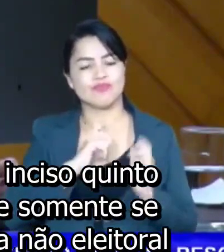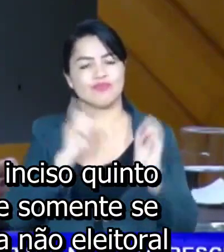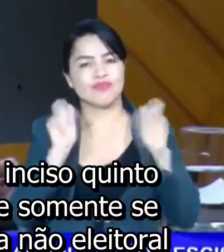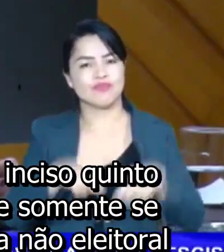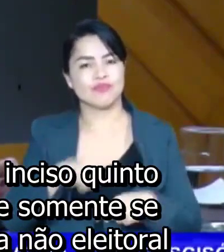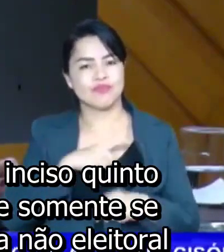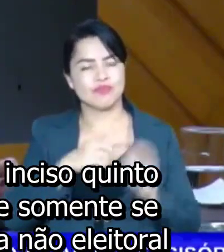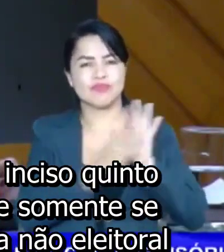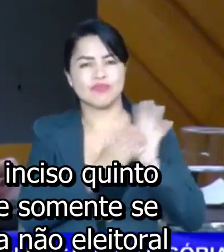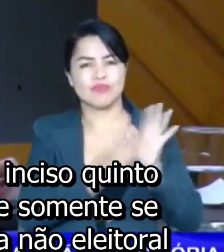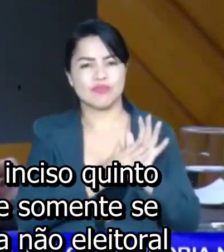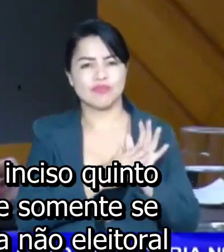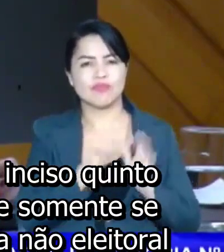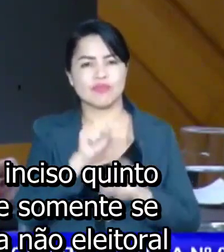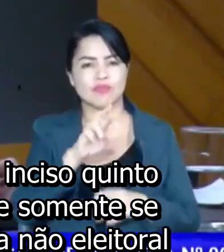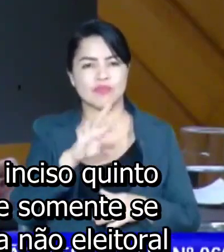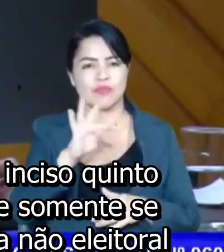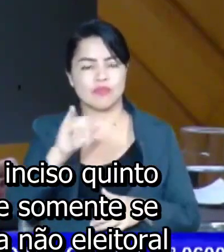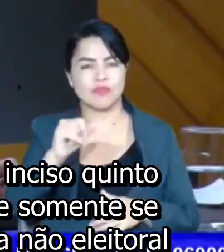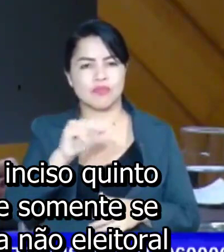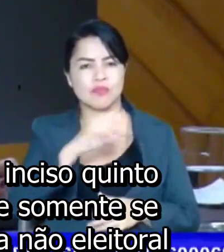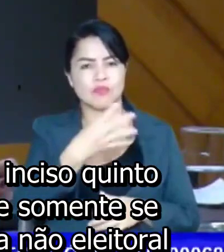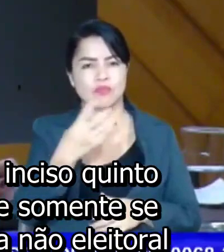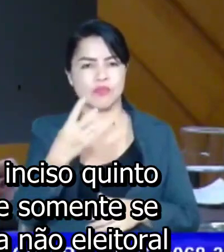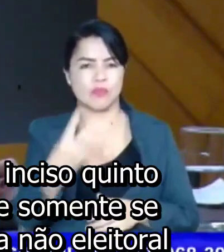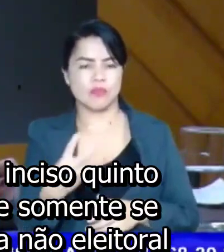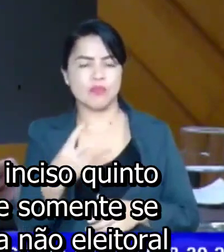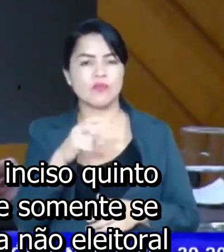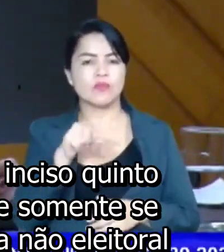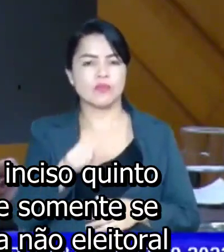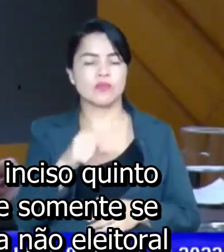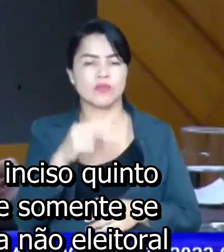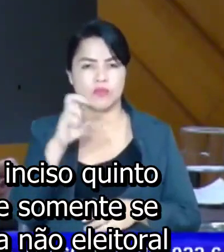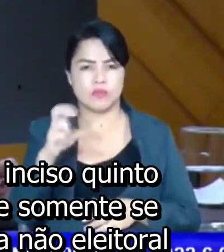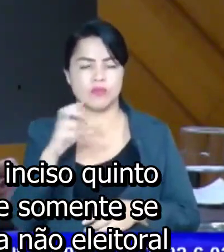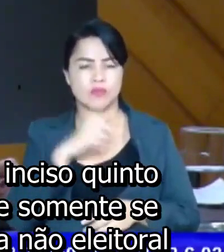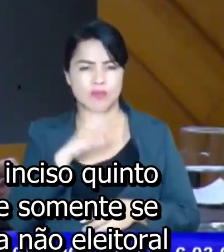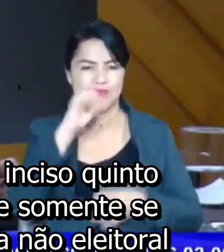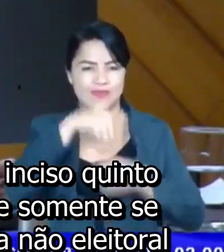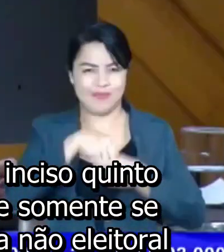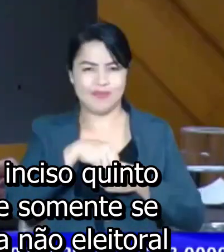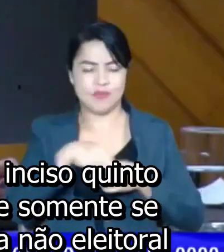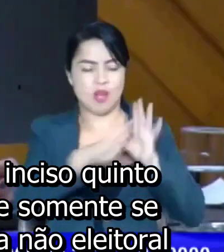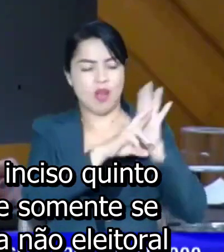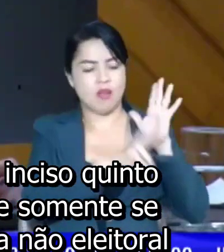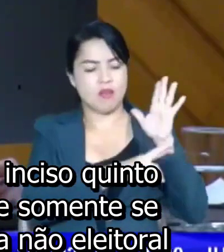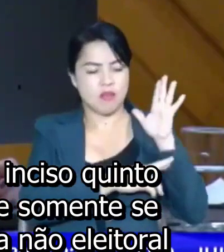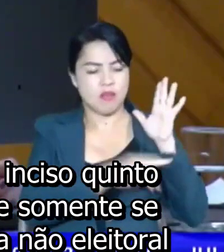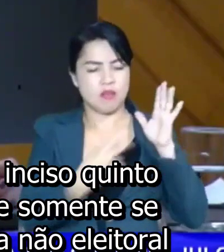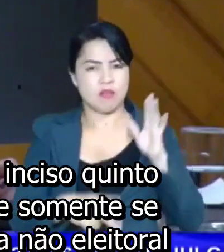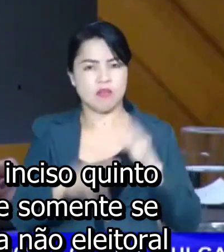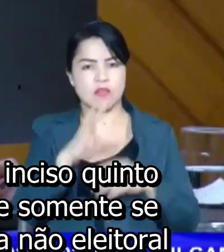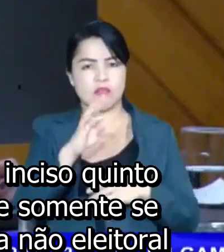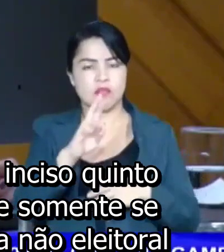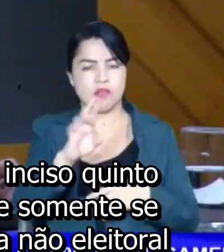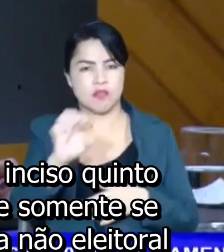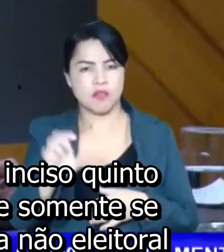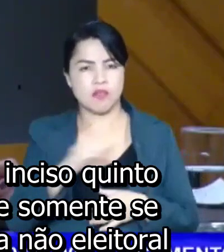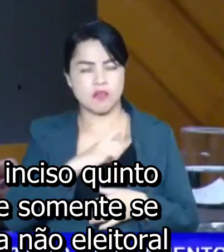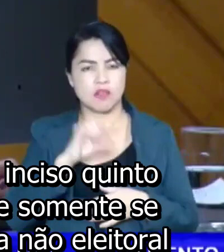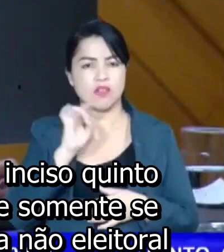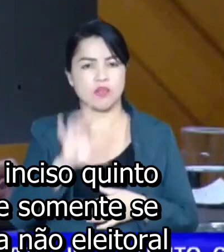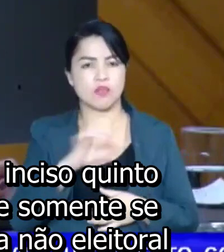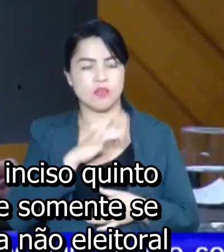expressa disposição do artigo 42, inciso 5º, do Regimento Interno do TRE Amapá, que estabelece que somente se admite